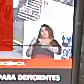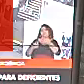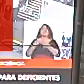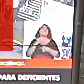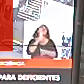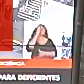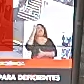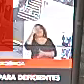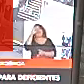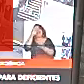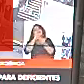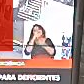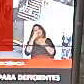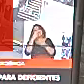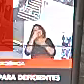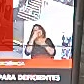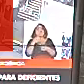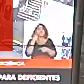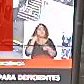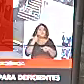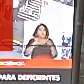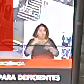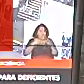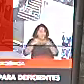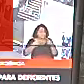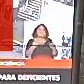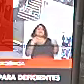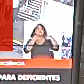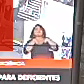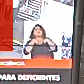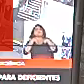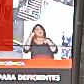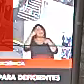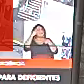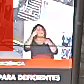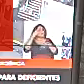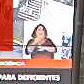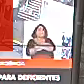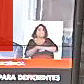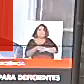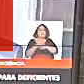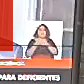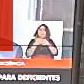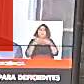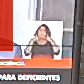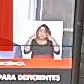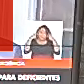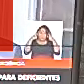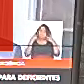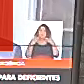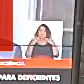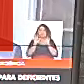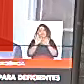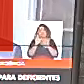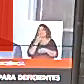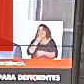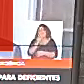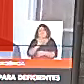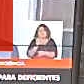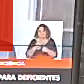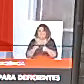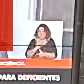ruga, mas não tem problema, a gente é apaixonado a si mesmo. A Mayra, minha amiga, vereadora da Câmara